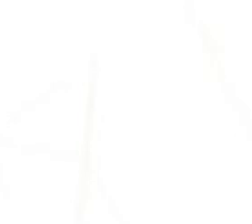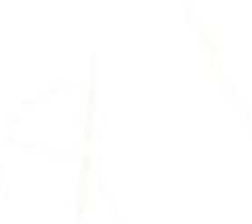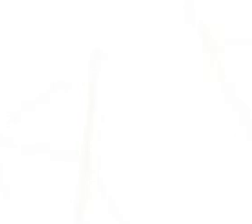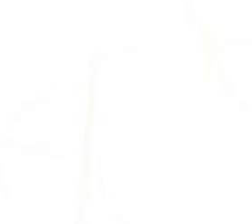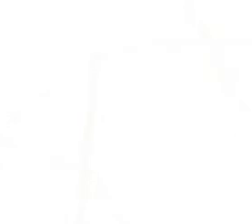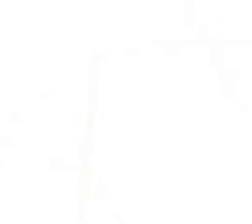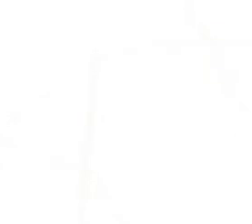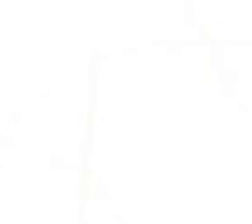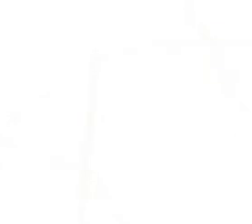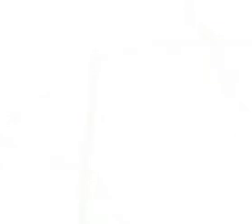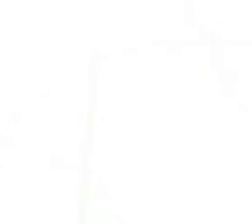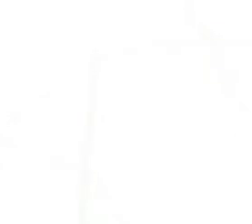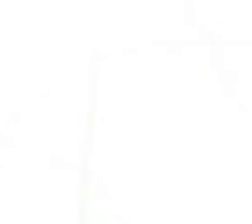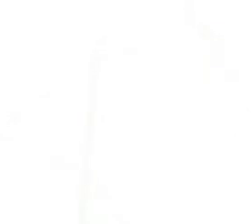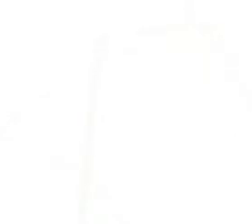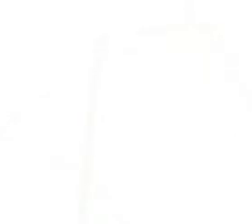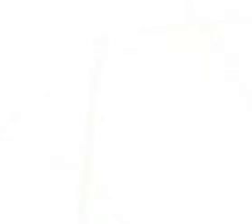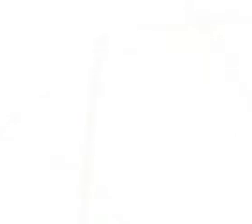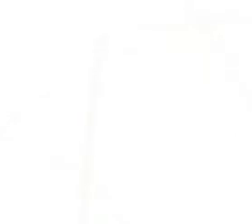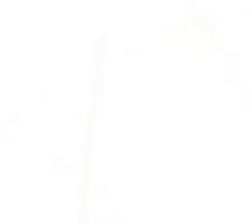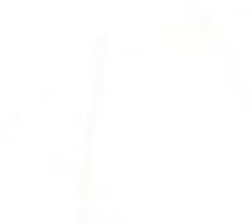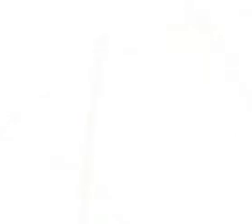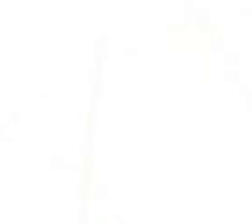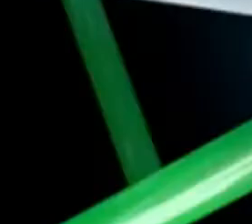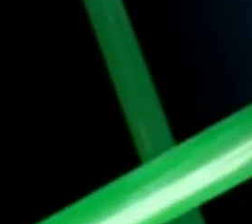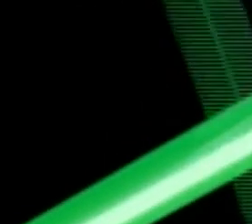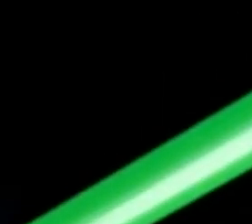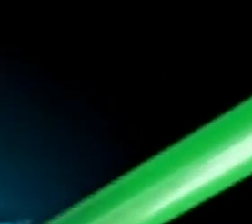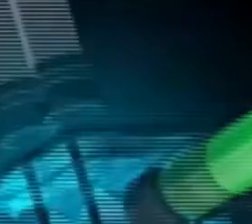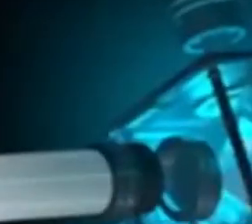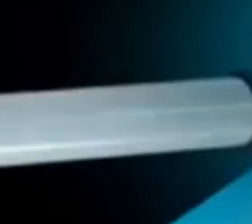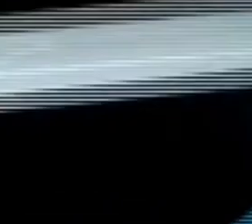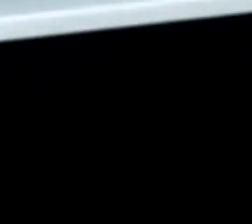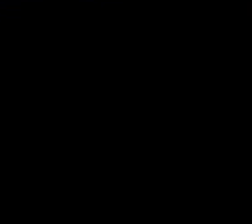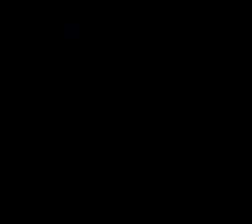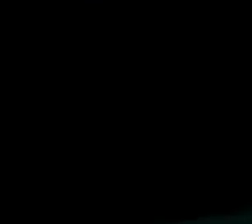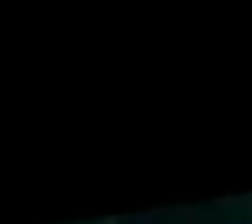Educação à distância, mudando realidades.